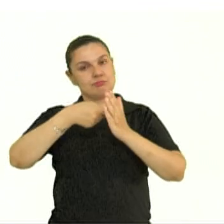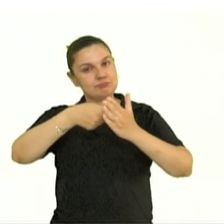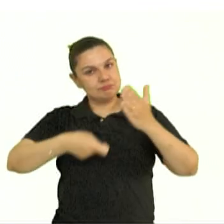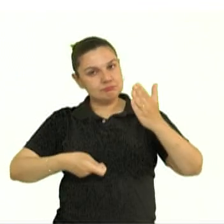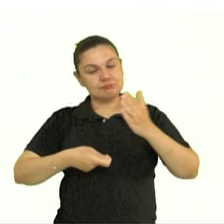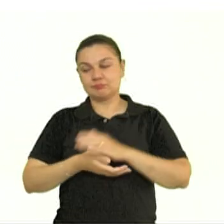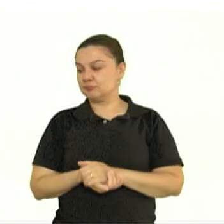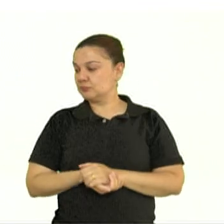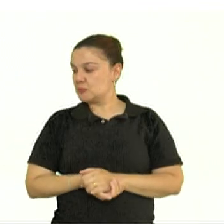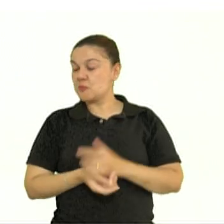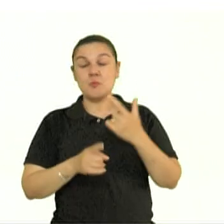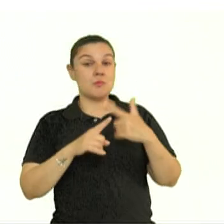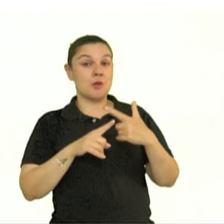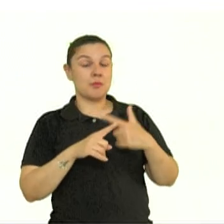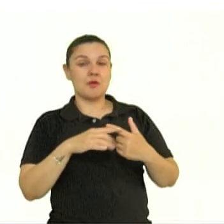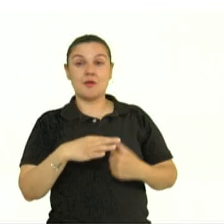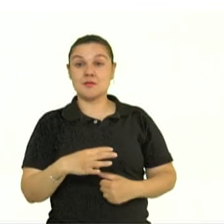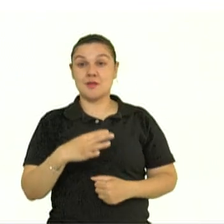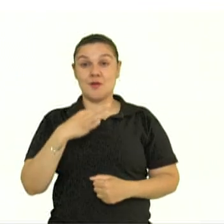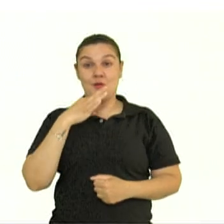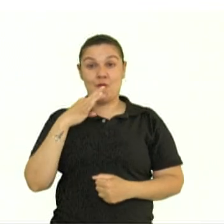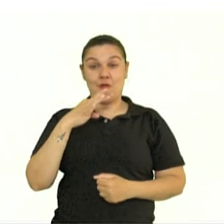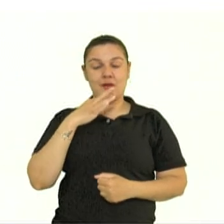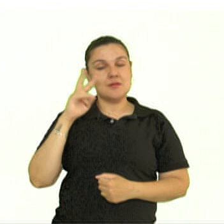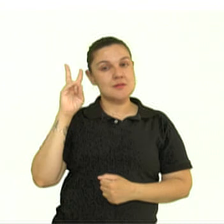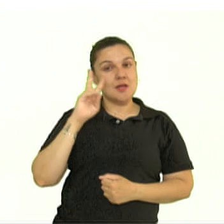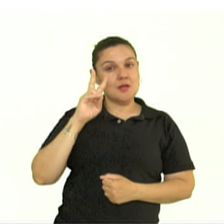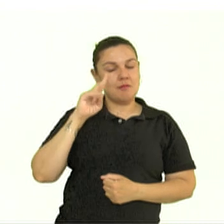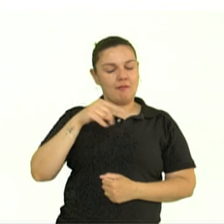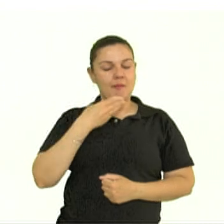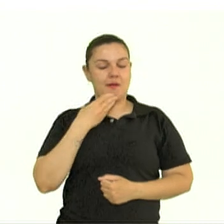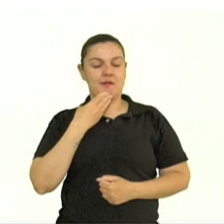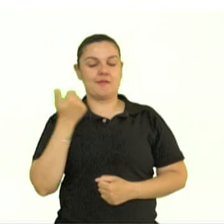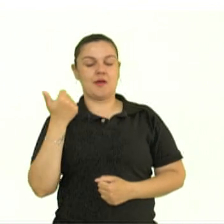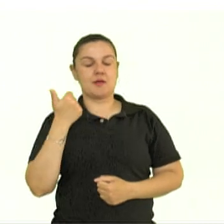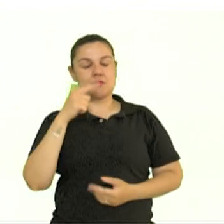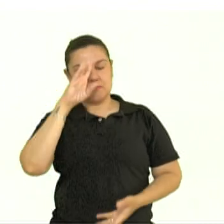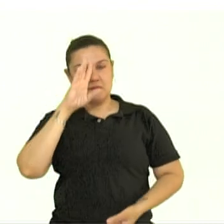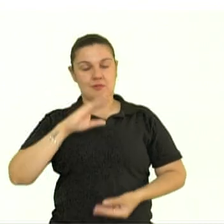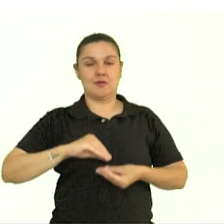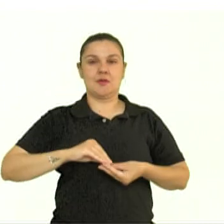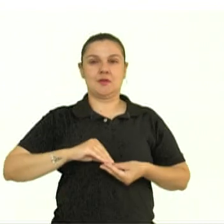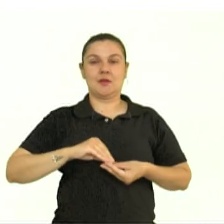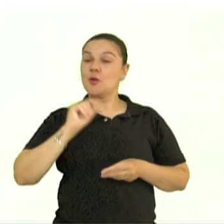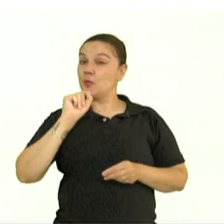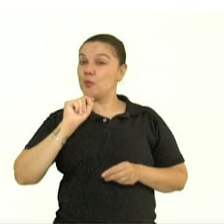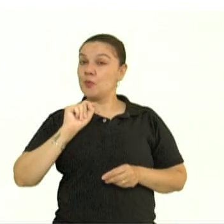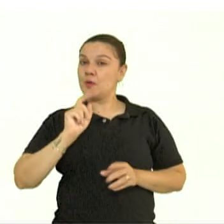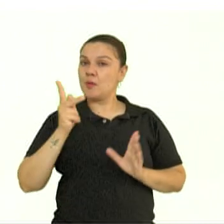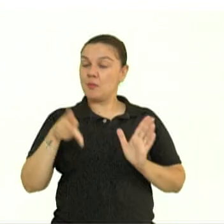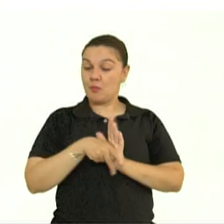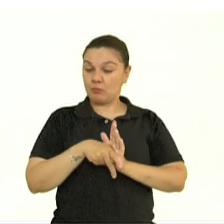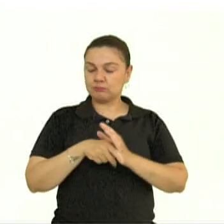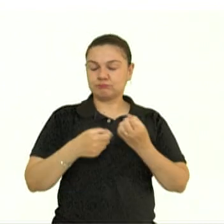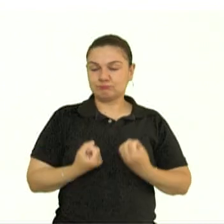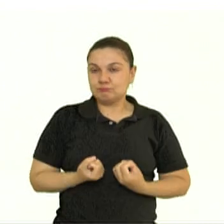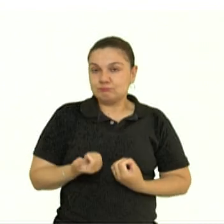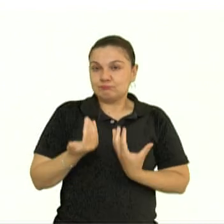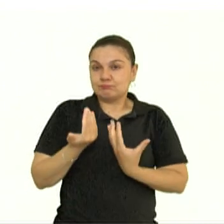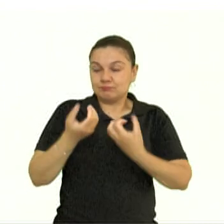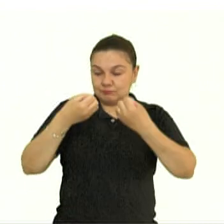quê? Porque quando você conhece a história, fica mais fácil para você compreender aquilo que o poeta